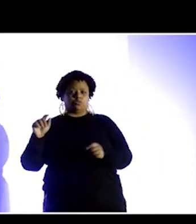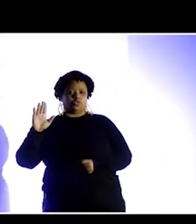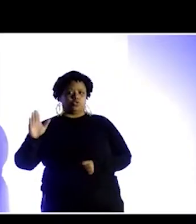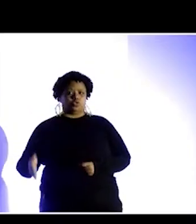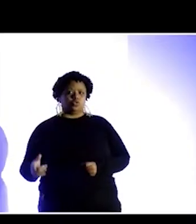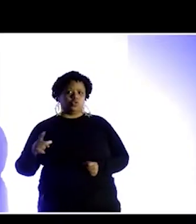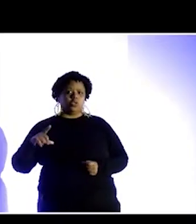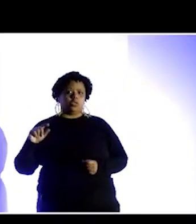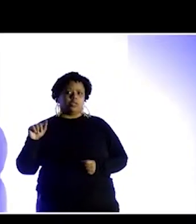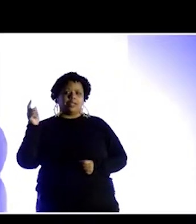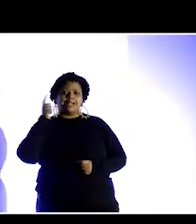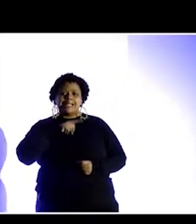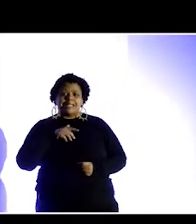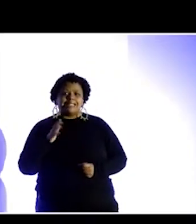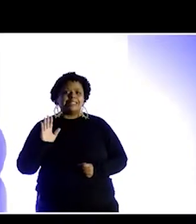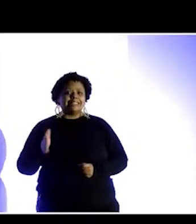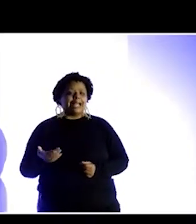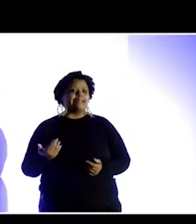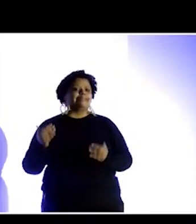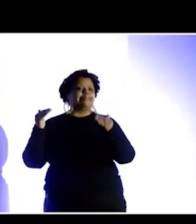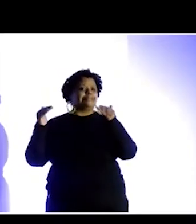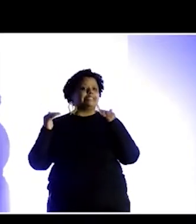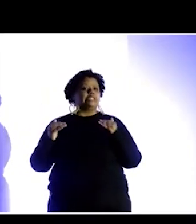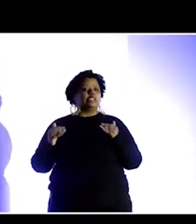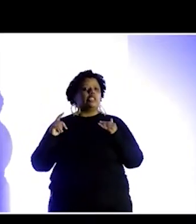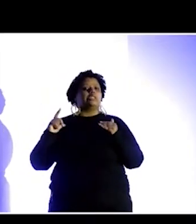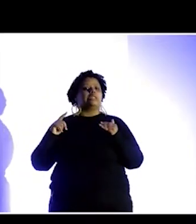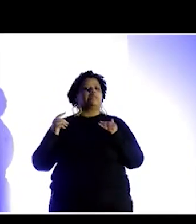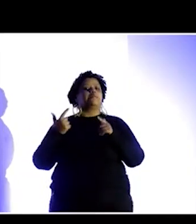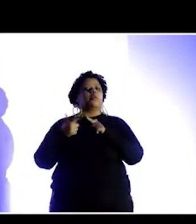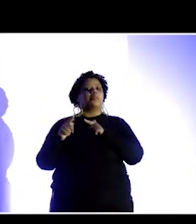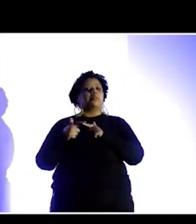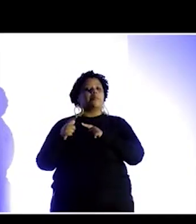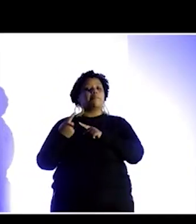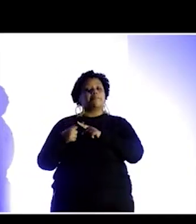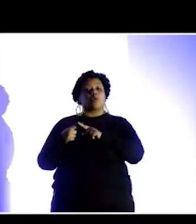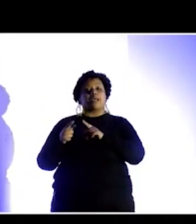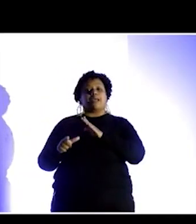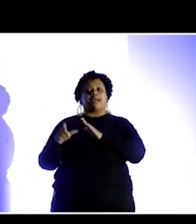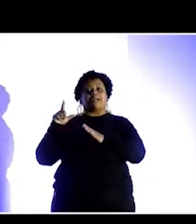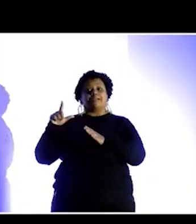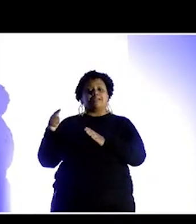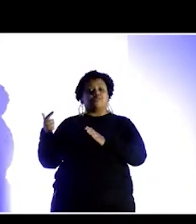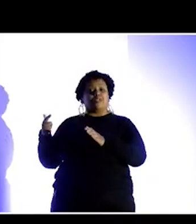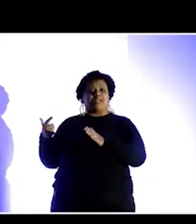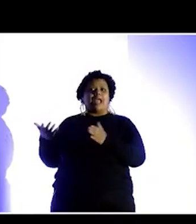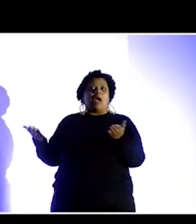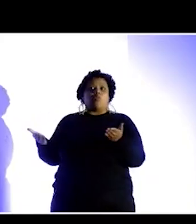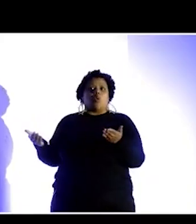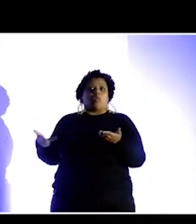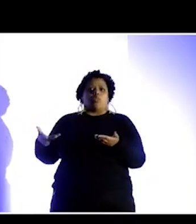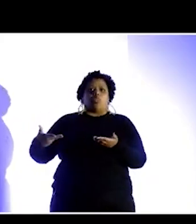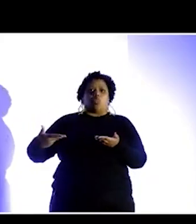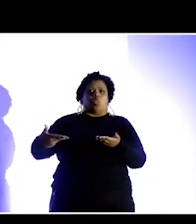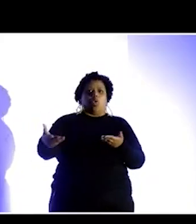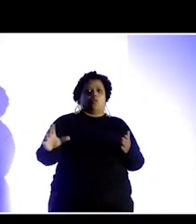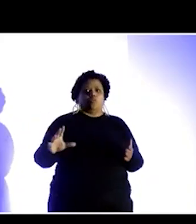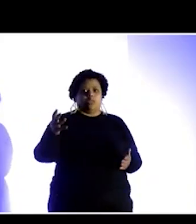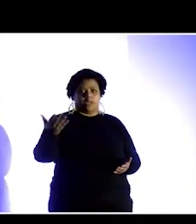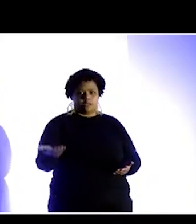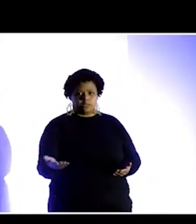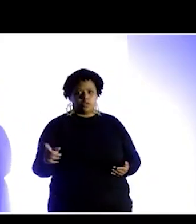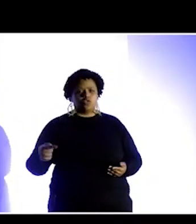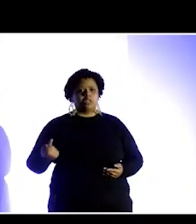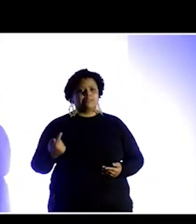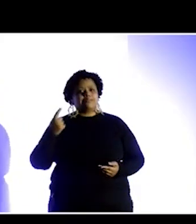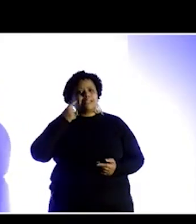está subdimensionada, subestimada, considerando uma situação em que a gente não tinha aumento de intensidade, imaginemos agora num cenário onde a gente, em